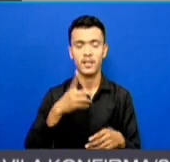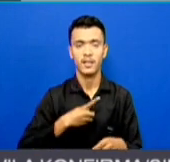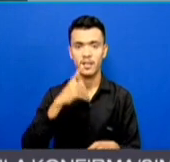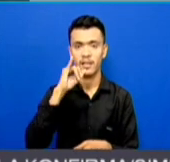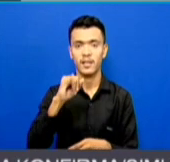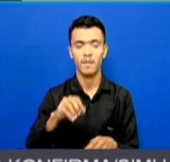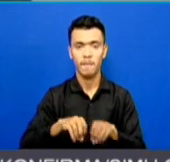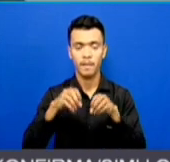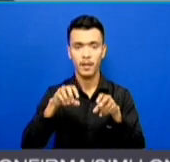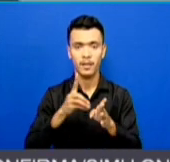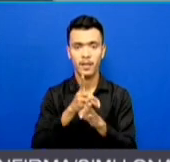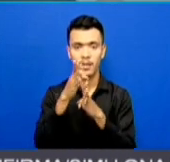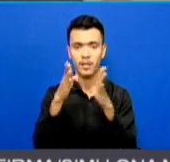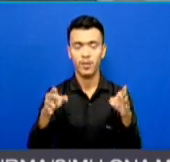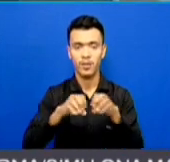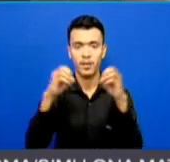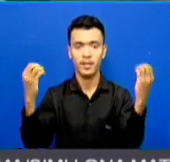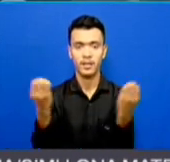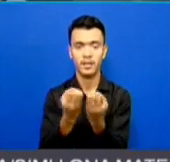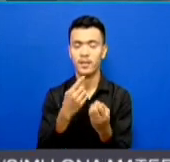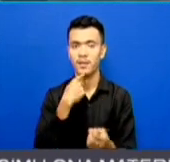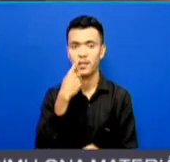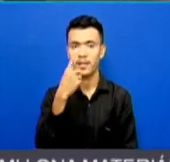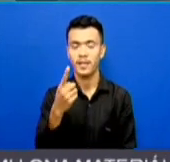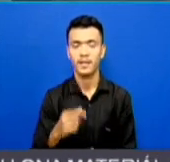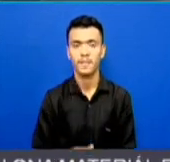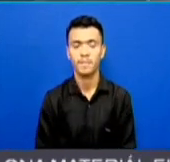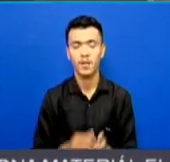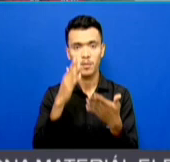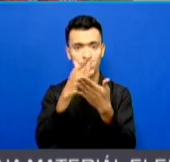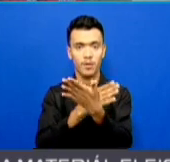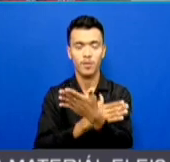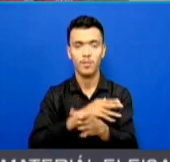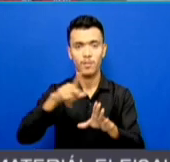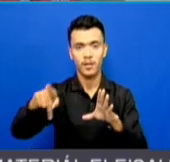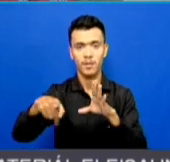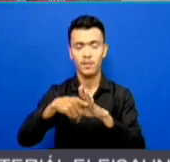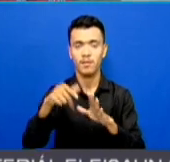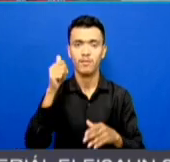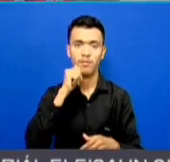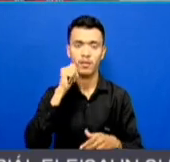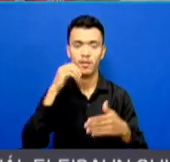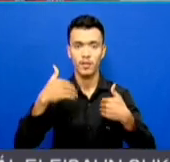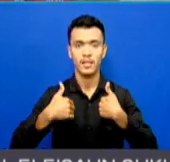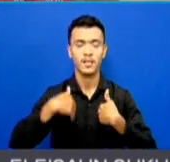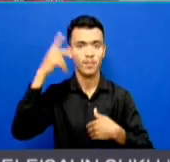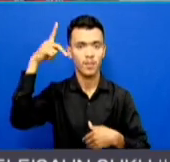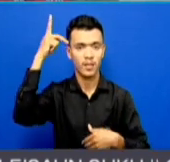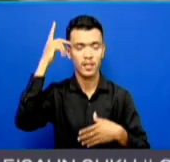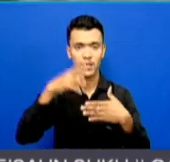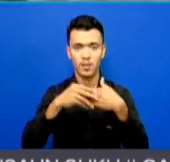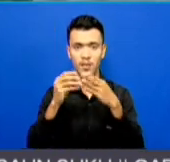Caucus, Terginha Maria Noronha Cardojo Hateten. Colóquio ne promove participação feto e a política no